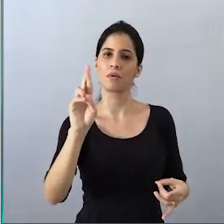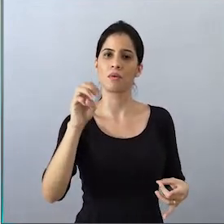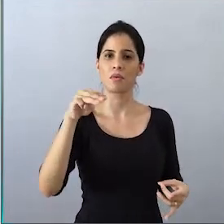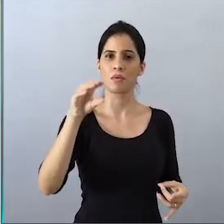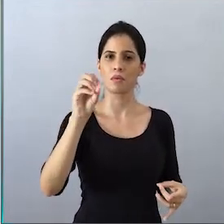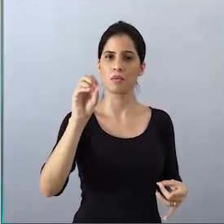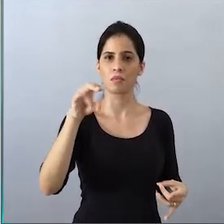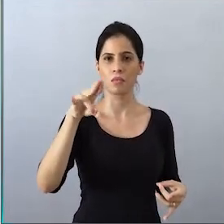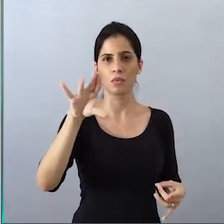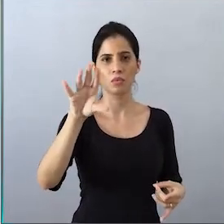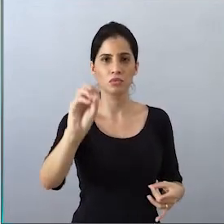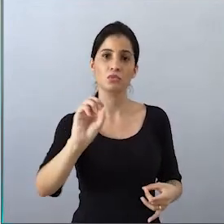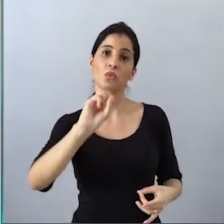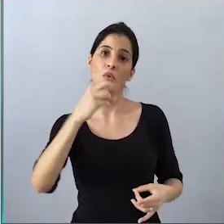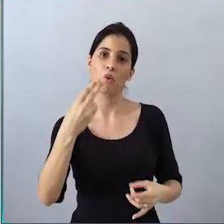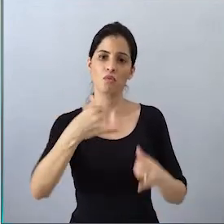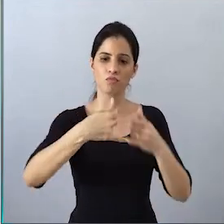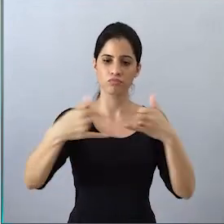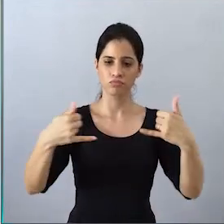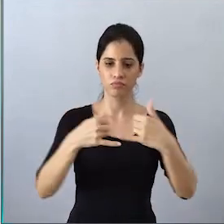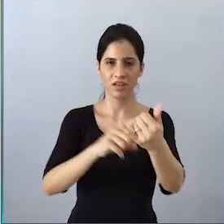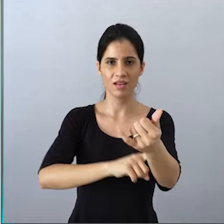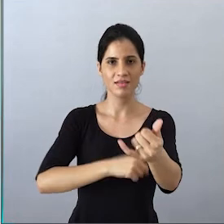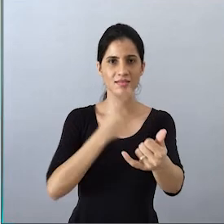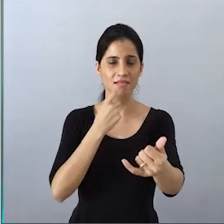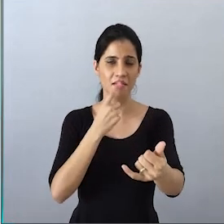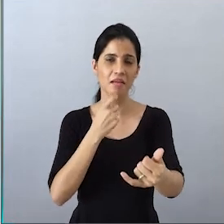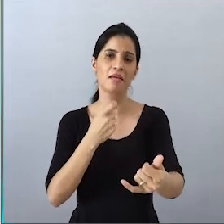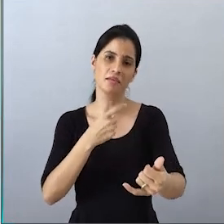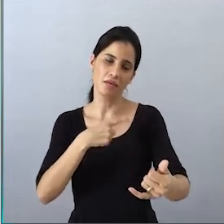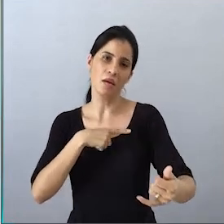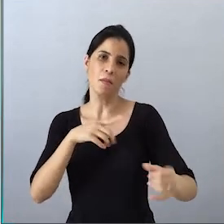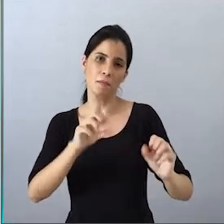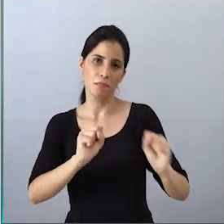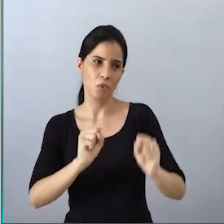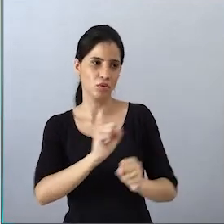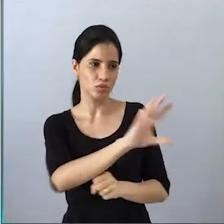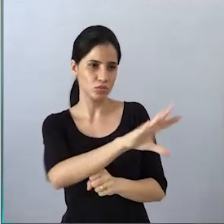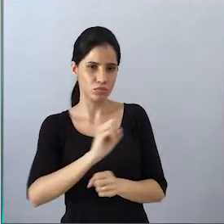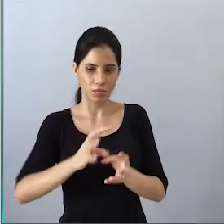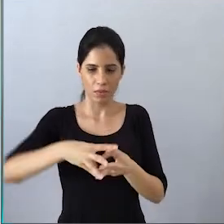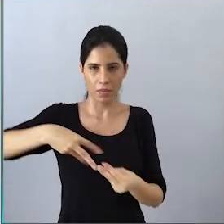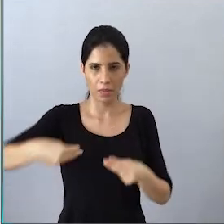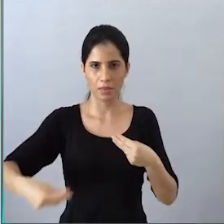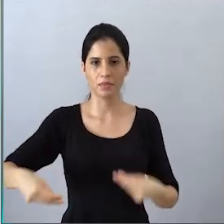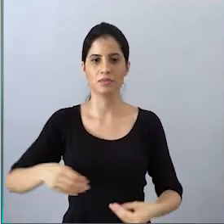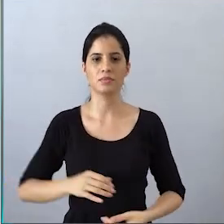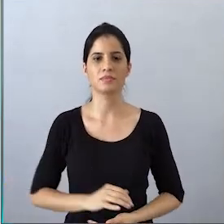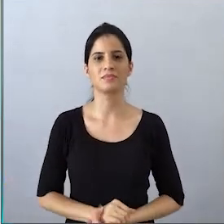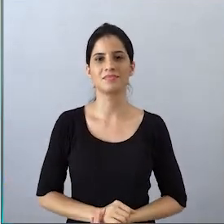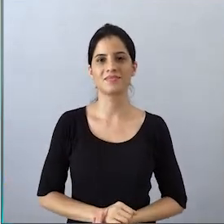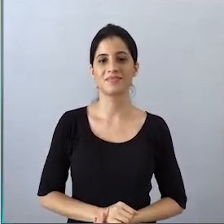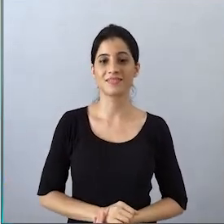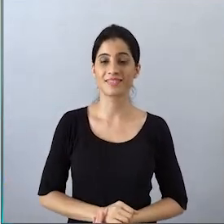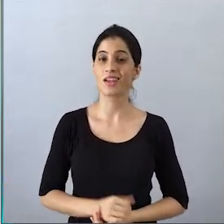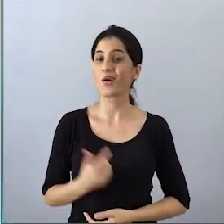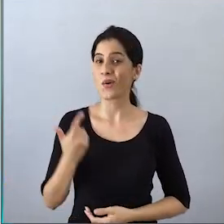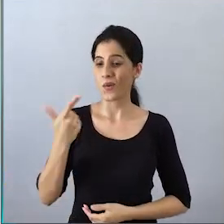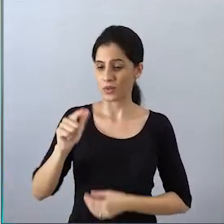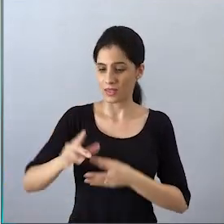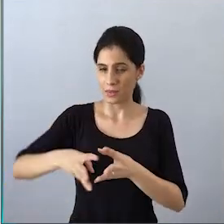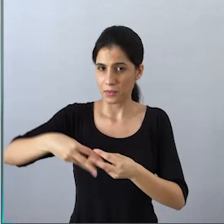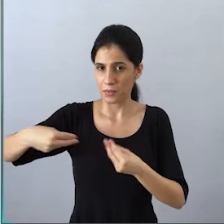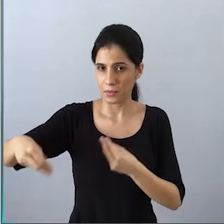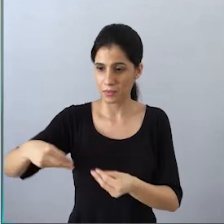os vasos, ou mesmo de hormônios produzidos por outras estruturas circundantes ou mesmo distantes. Outra